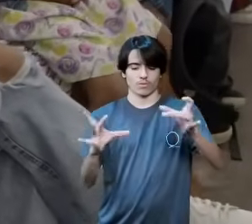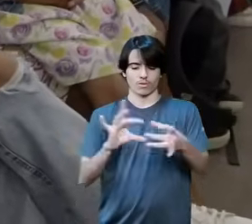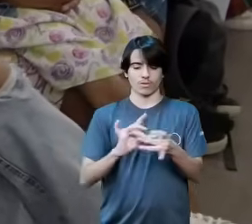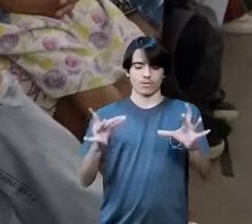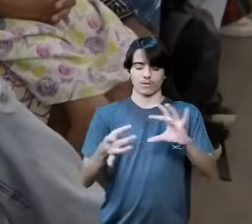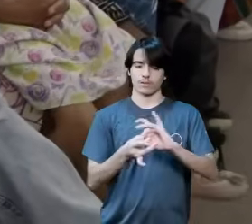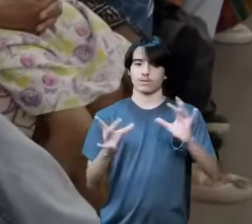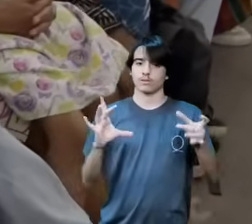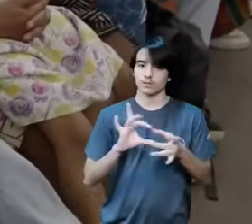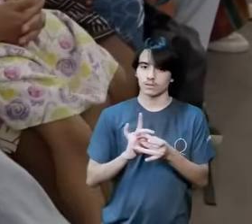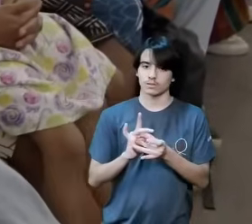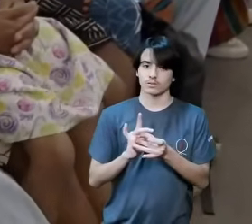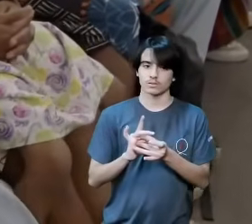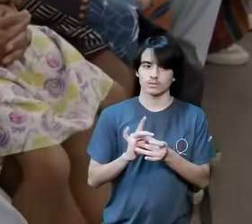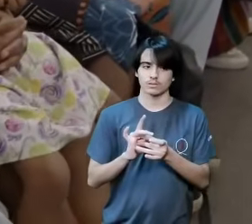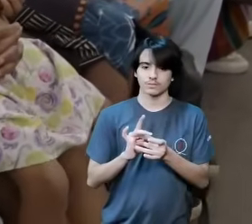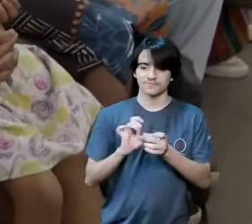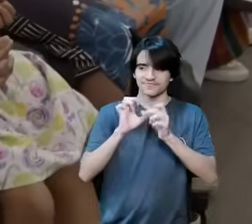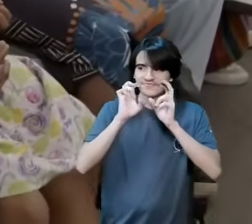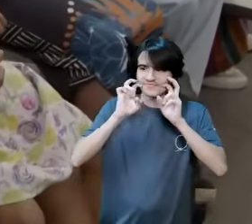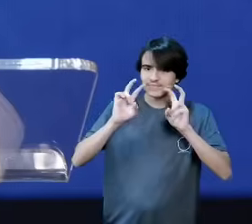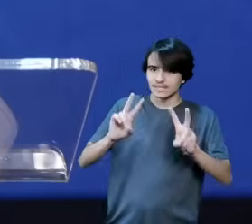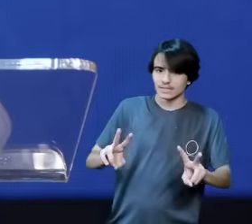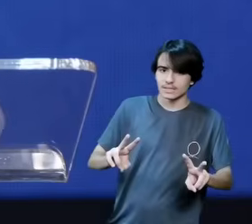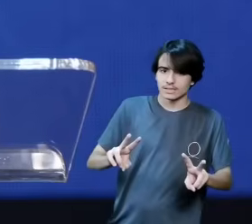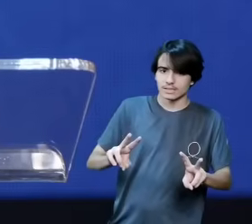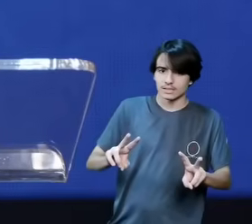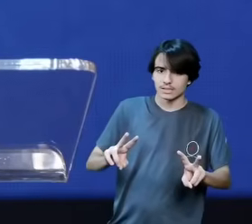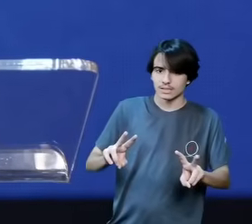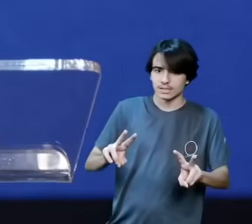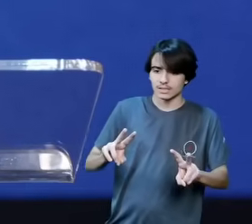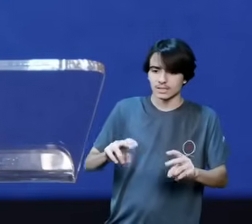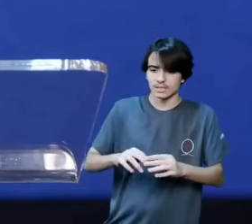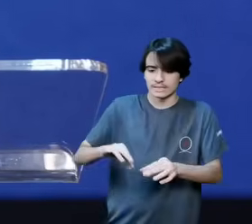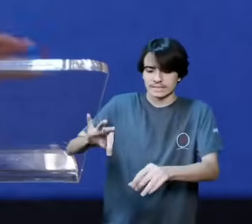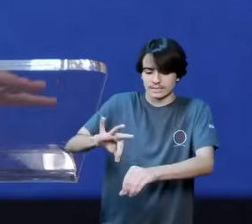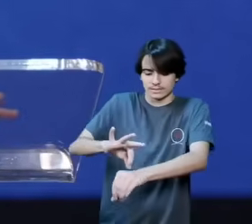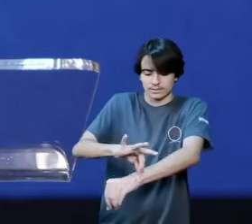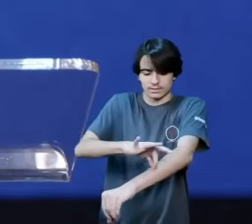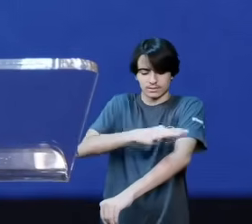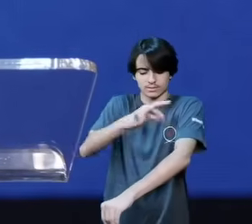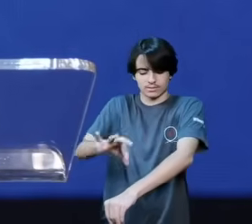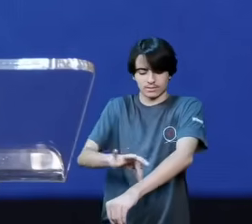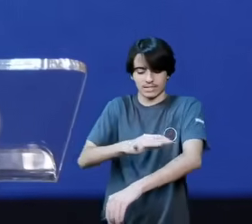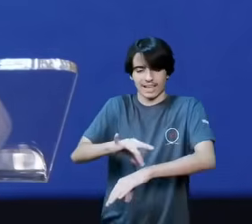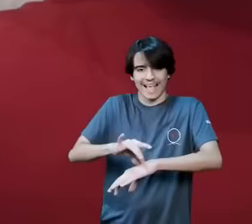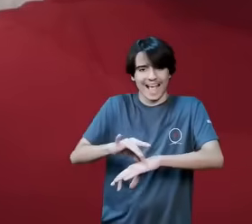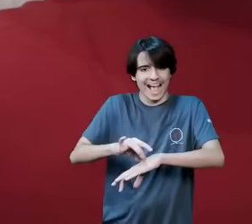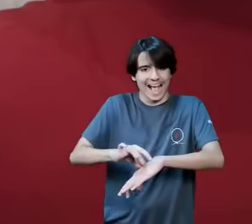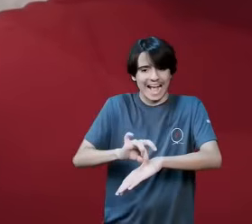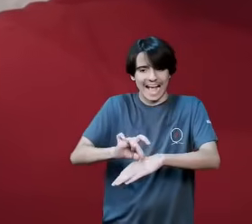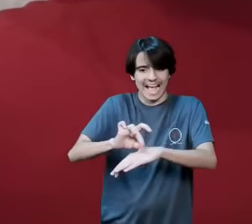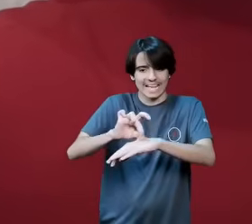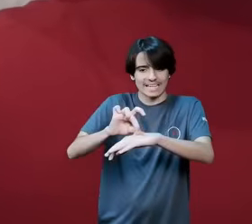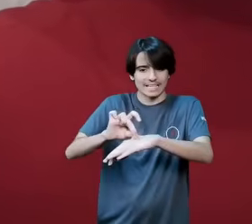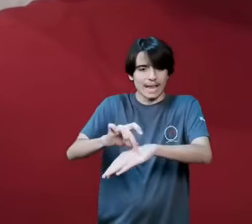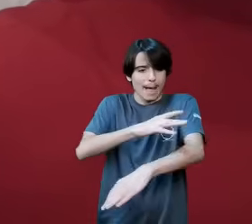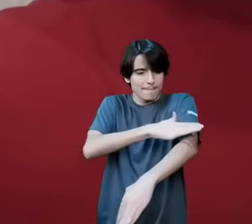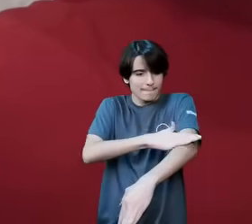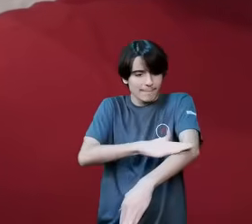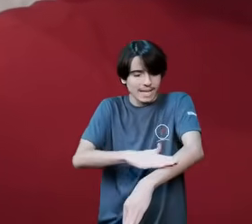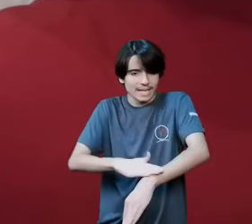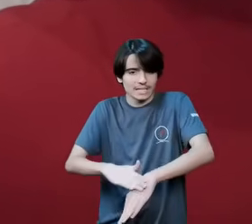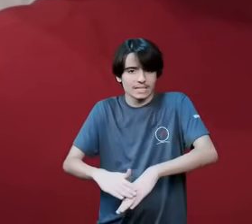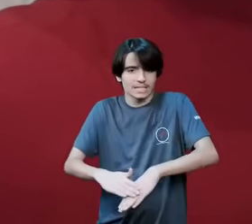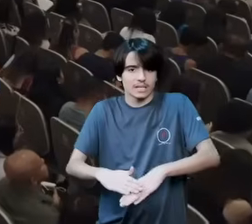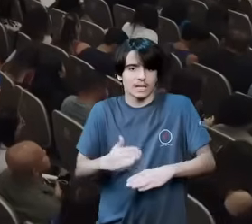osso. Olhei, e vieram nervos sobre eles, cresceu a carne. Estendeu-se a pele sobre eles,